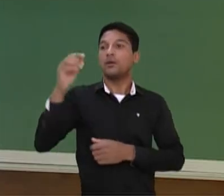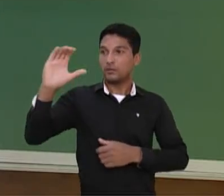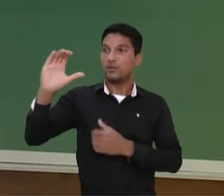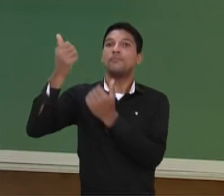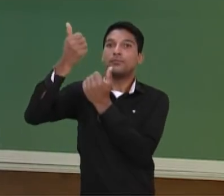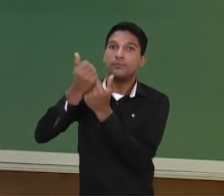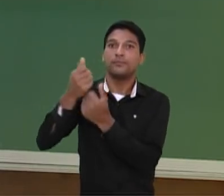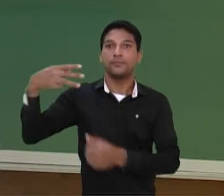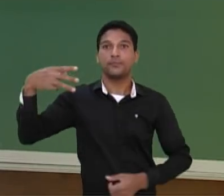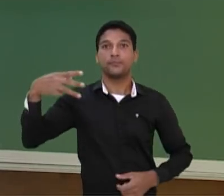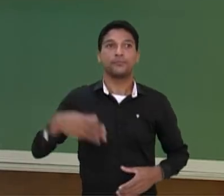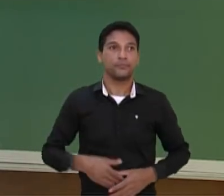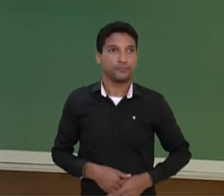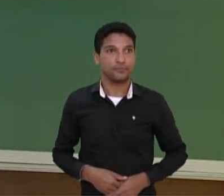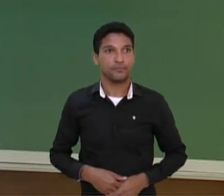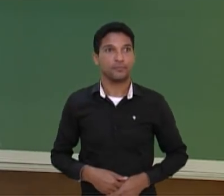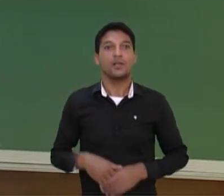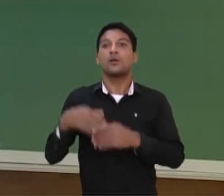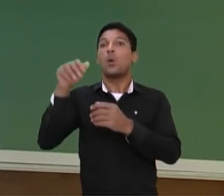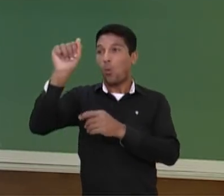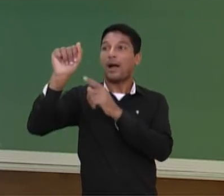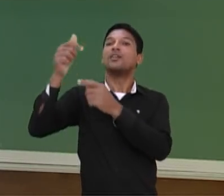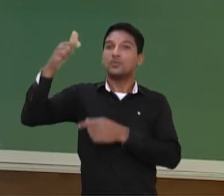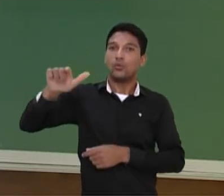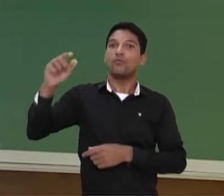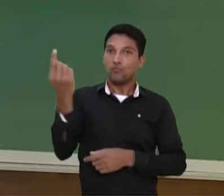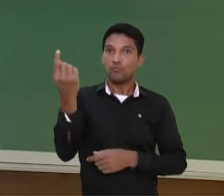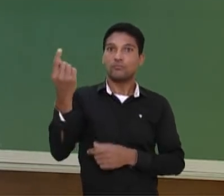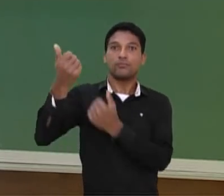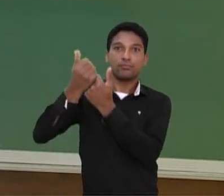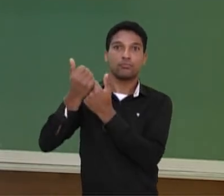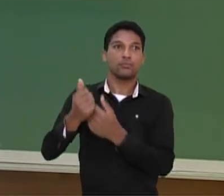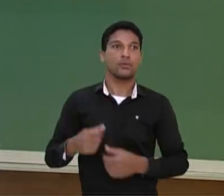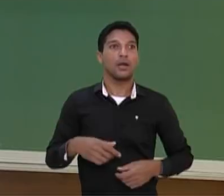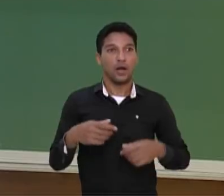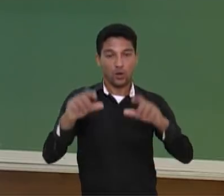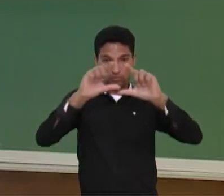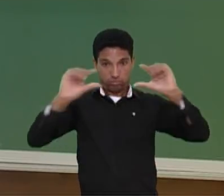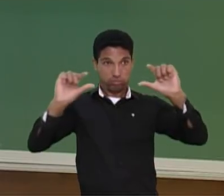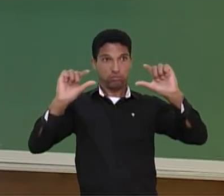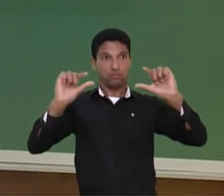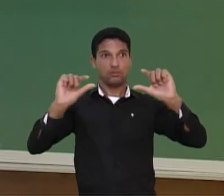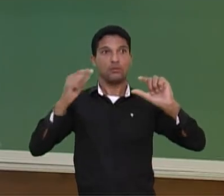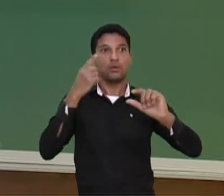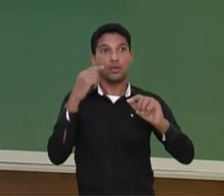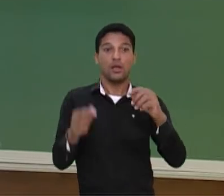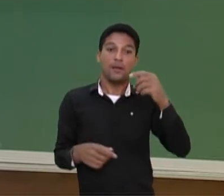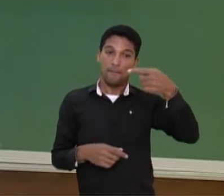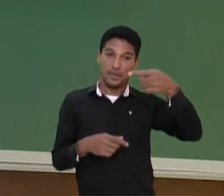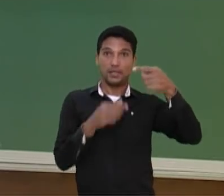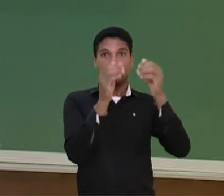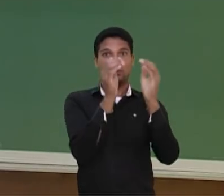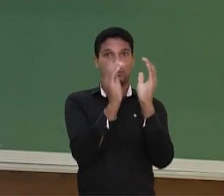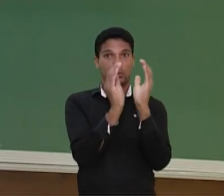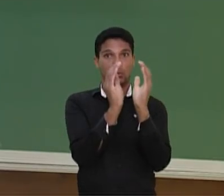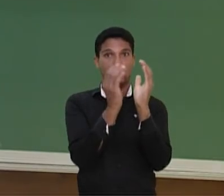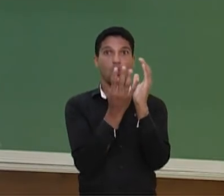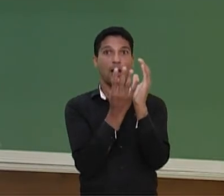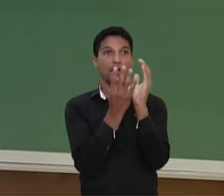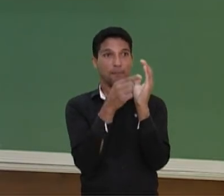3. No lugar de a, aqui de volta 1. Né? E realizo as operações necessárias. Ó. Menos 4 elevado ao